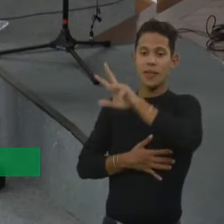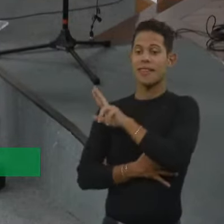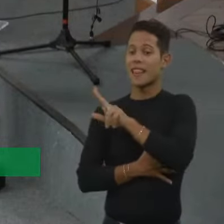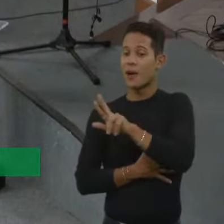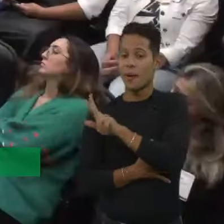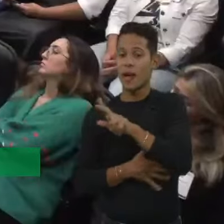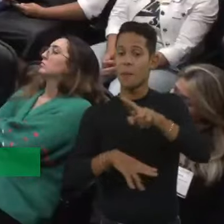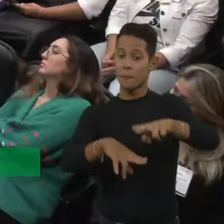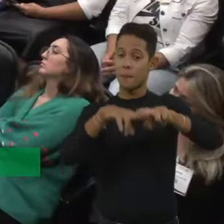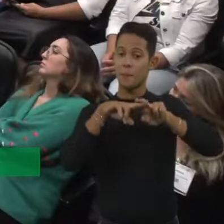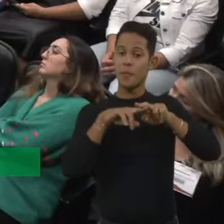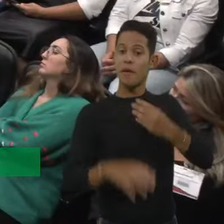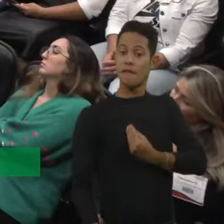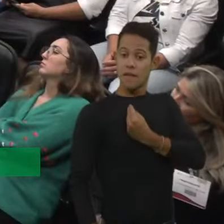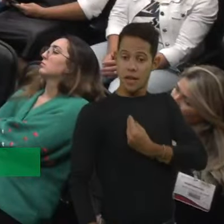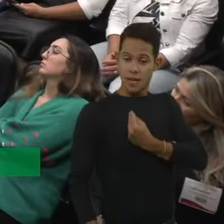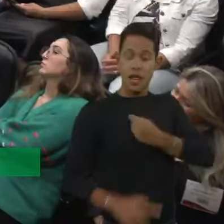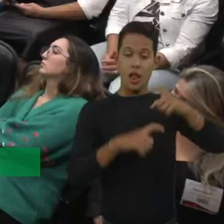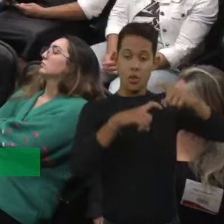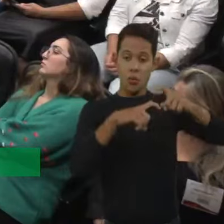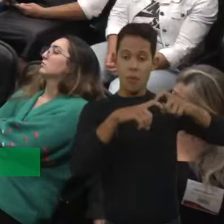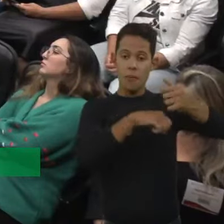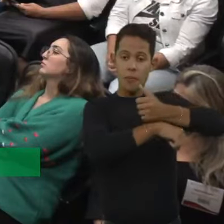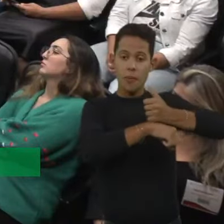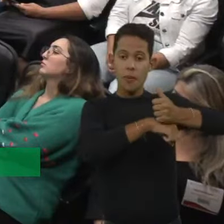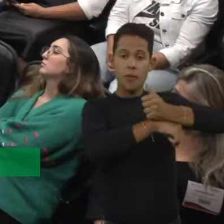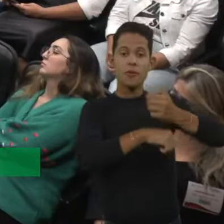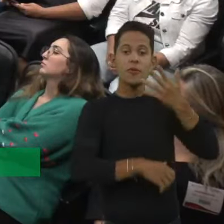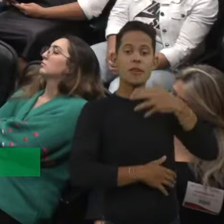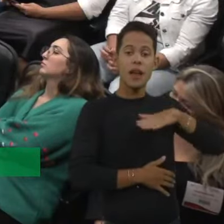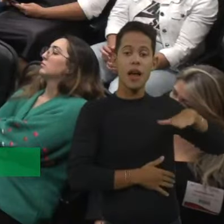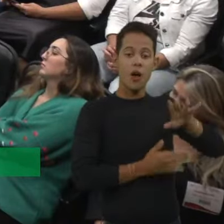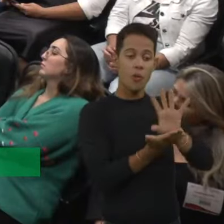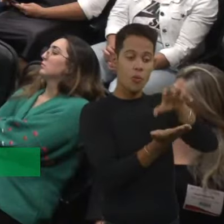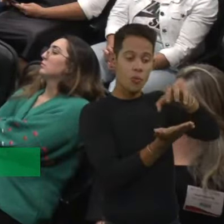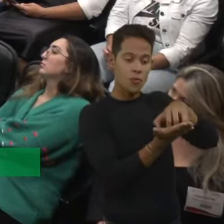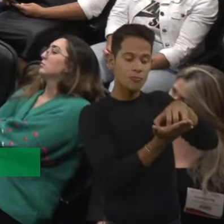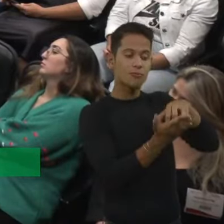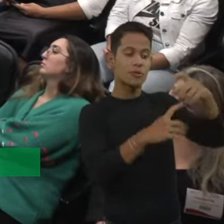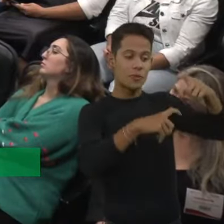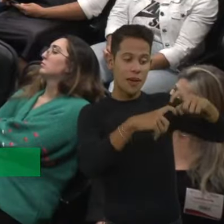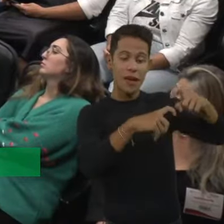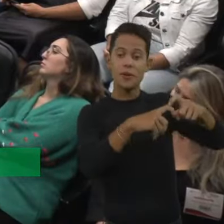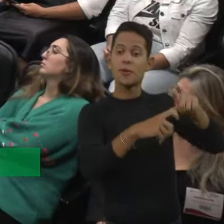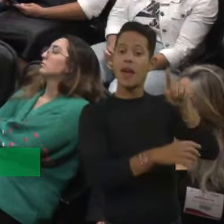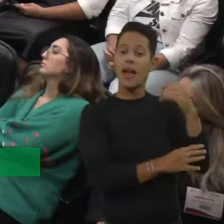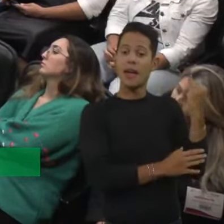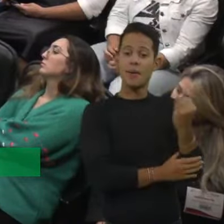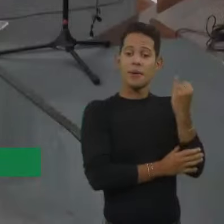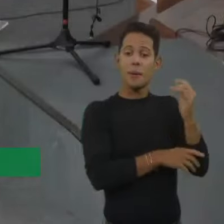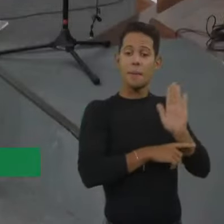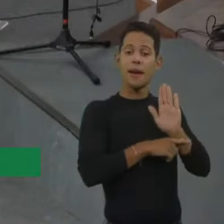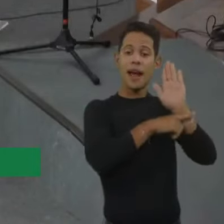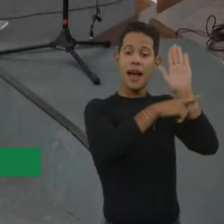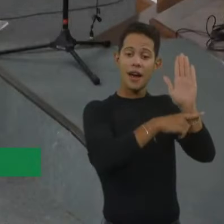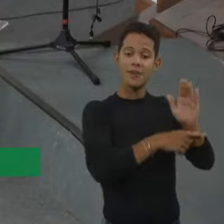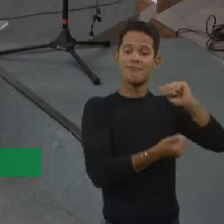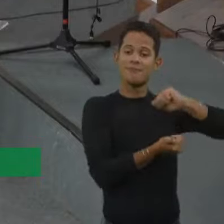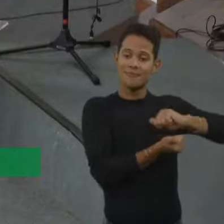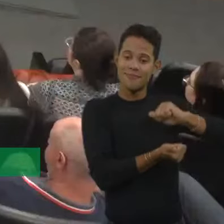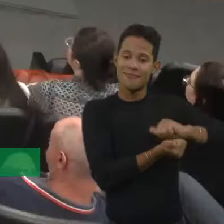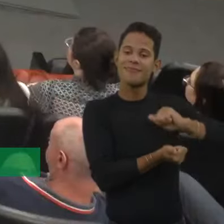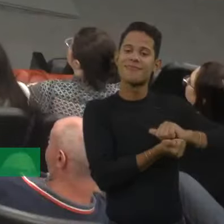saúde é extremamente importante para a gente melhorar o atendimento e melhorar a qualidade de vida. Por quê? Porque o